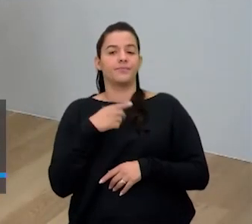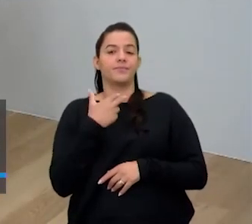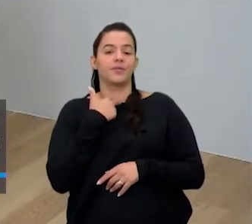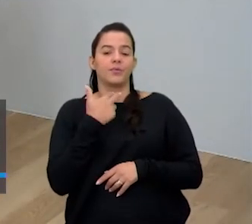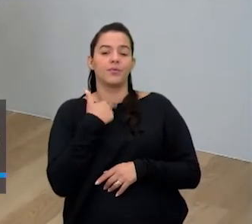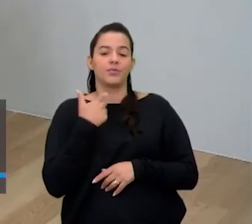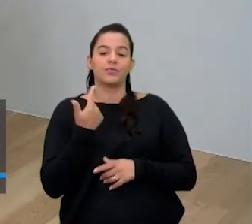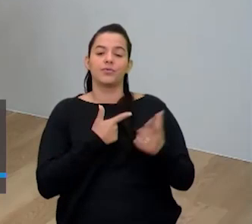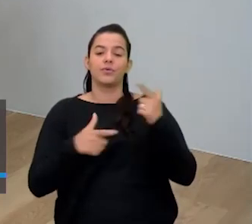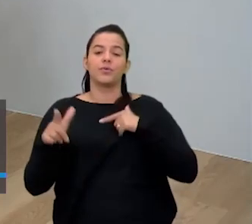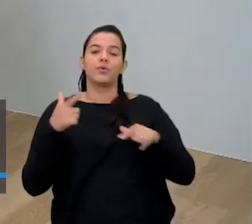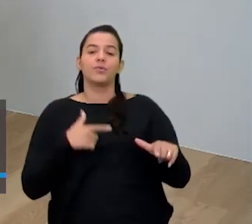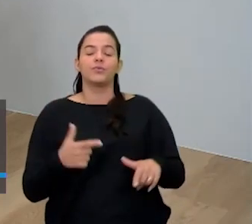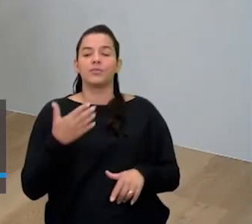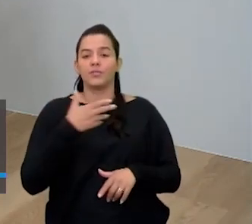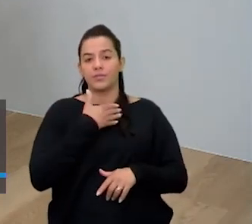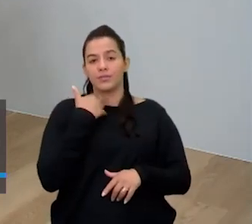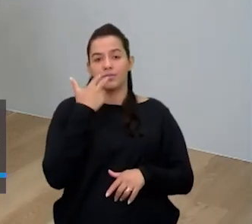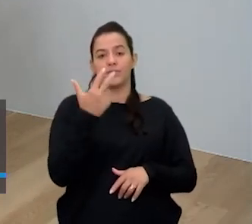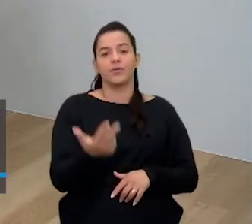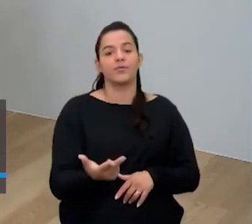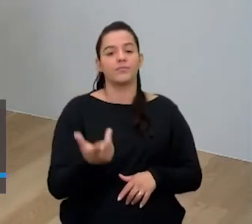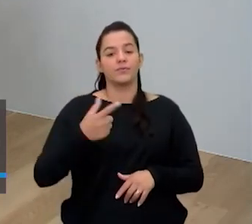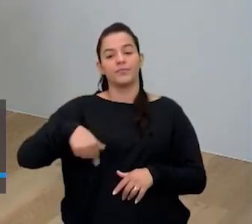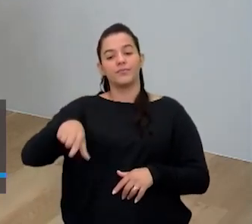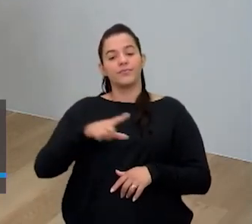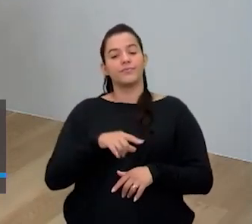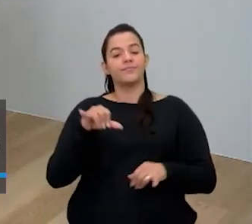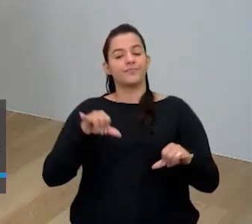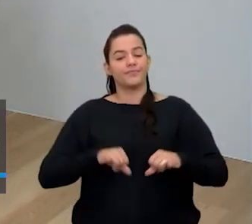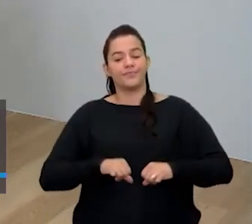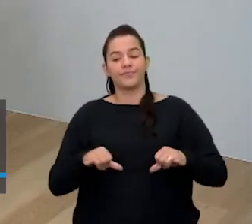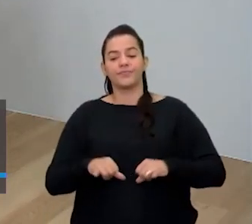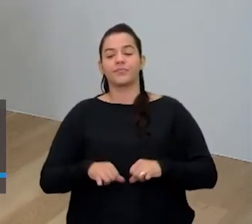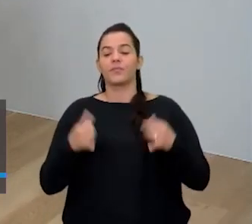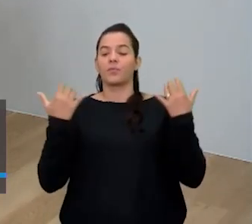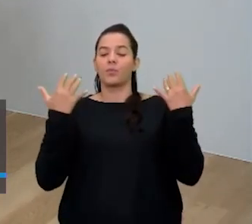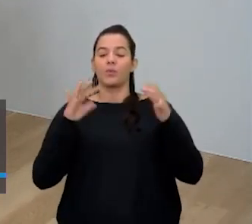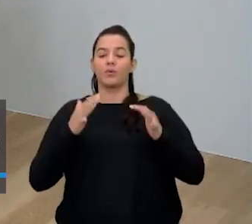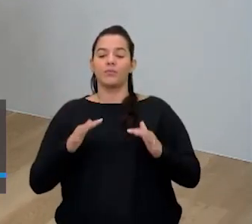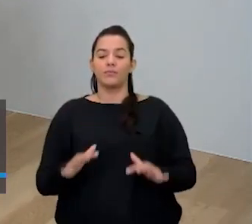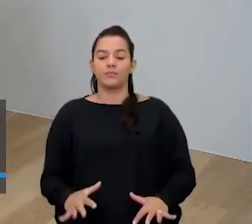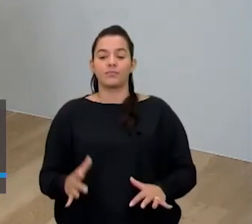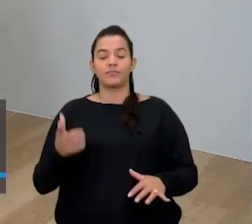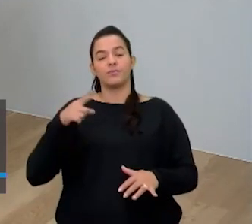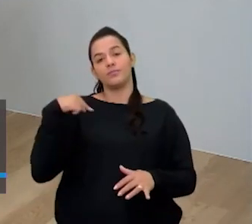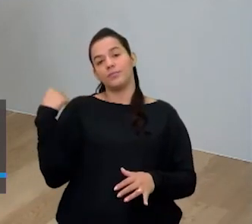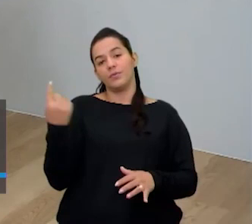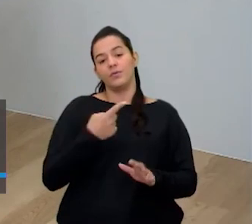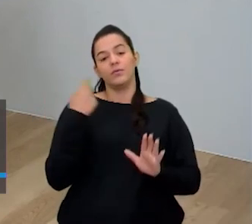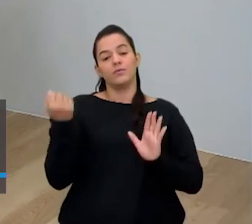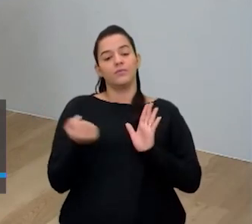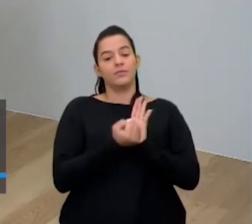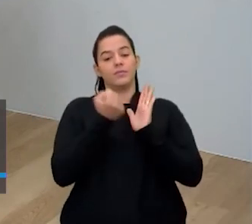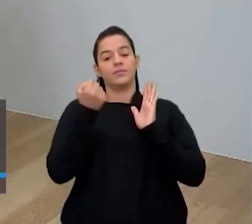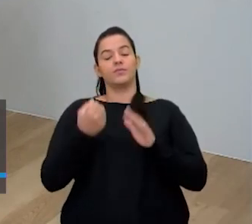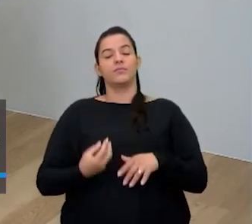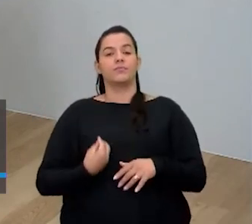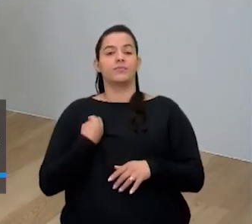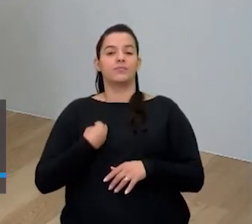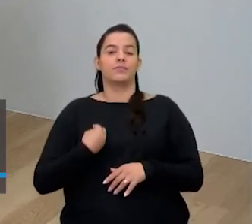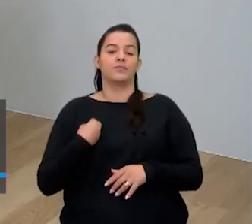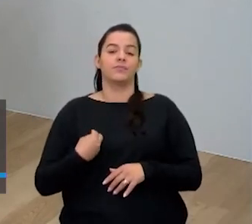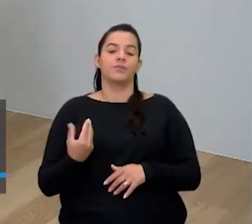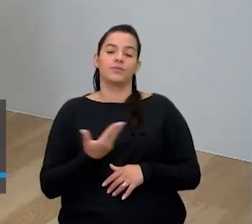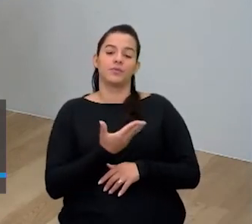vozes extremistas que eu citei no início da aula destruam o nosso patrimônio civilizatório